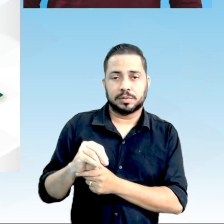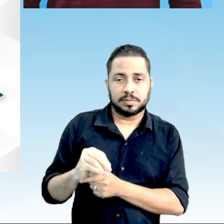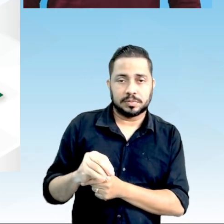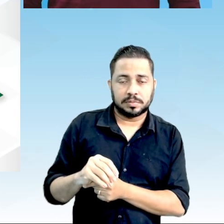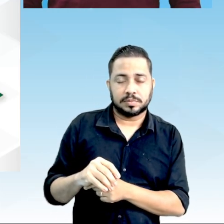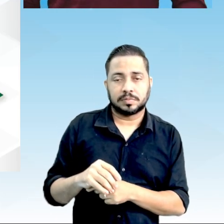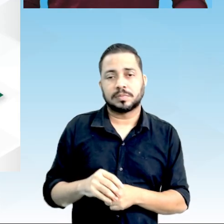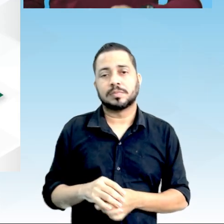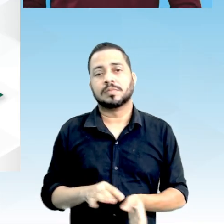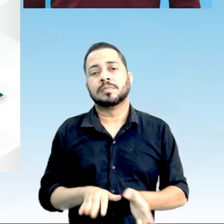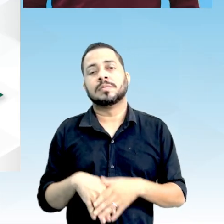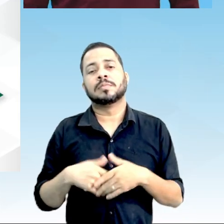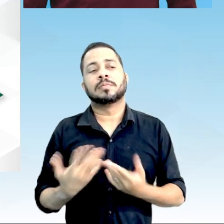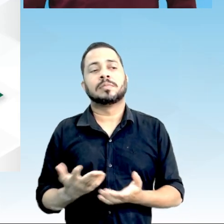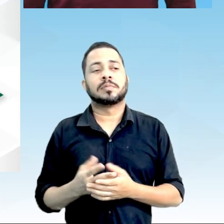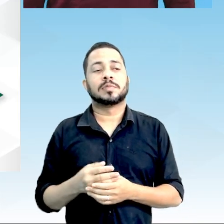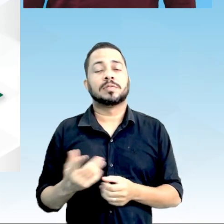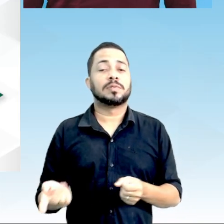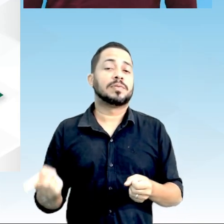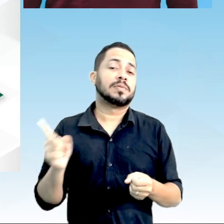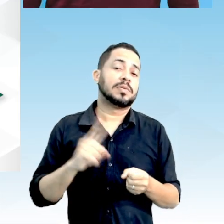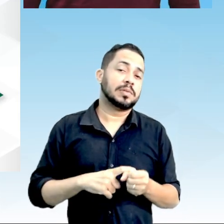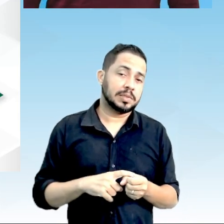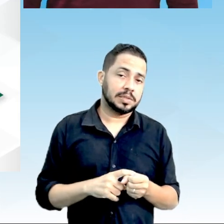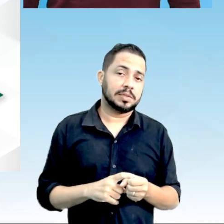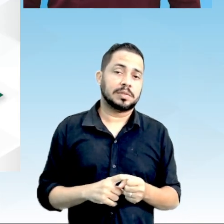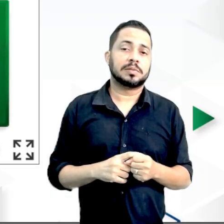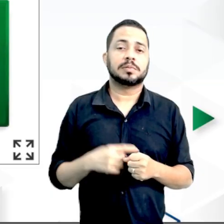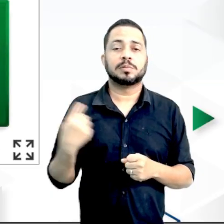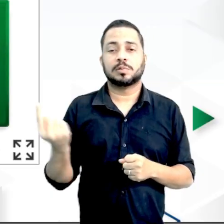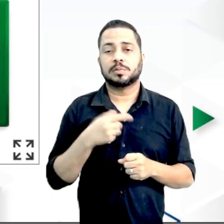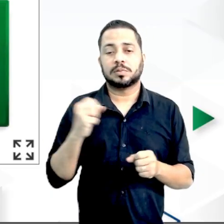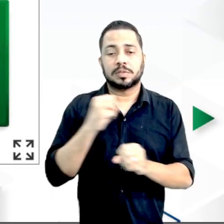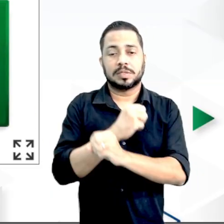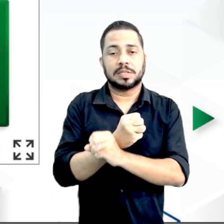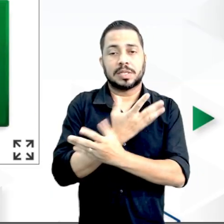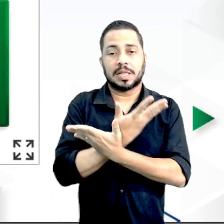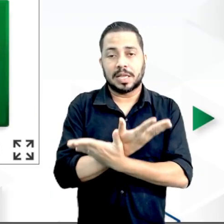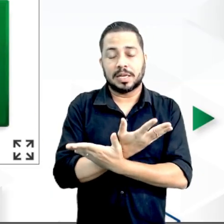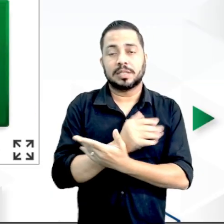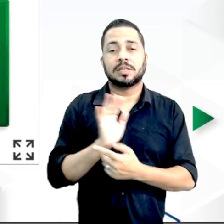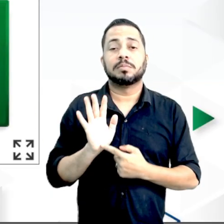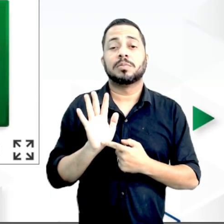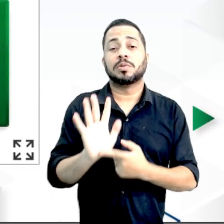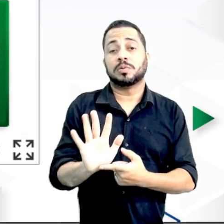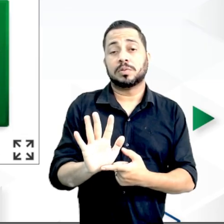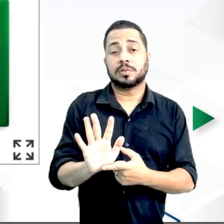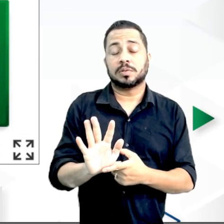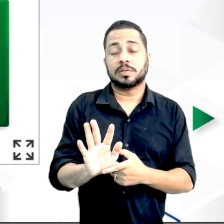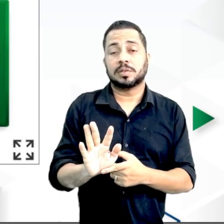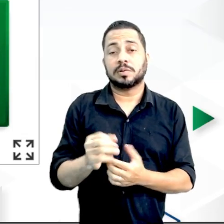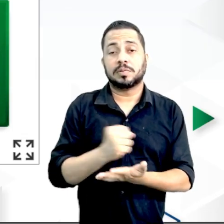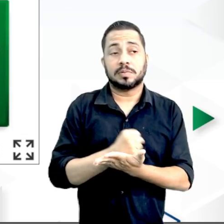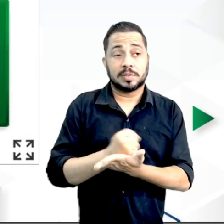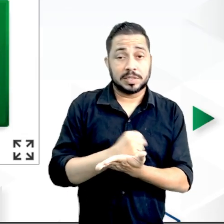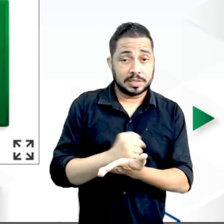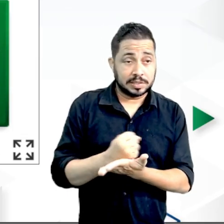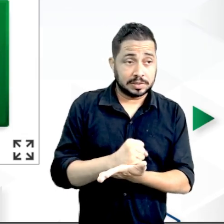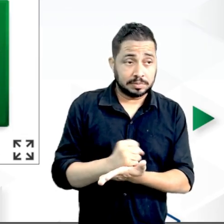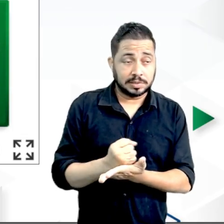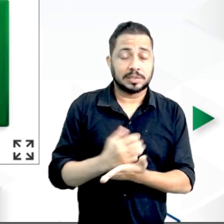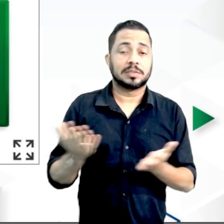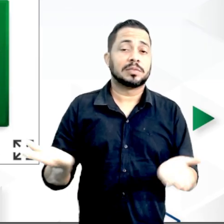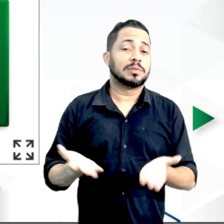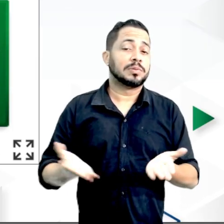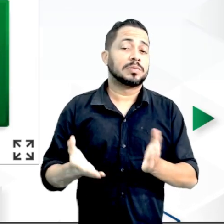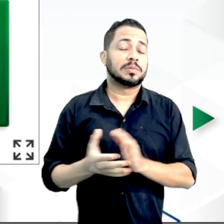figura. Combinado? Então, vamos lá voltar para o nosso slide, que eu vou te mostrar o game.